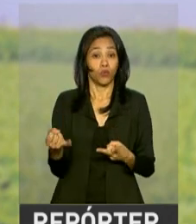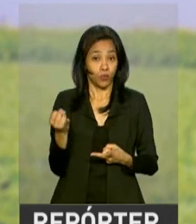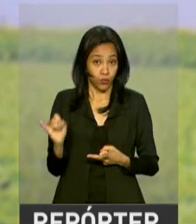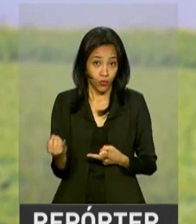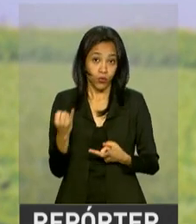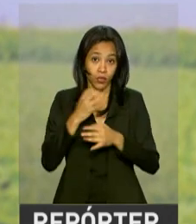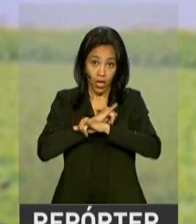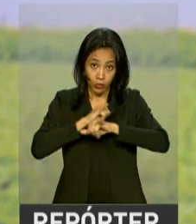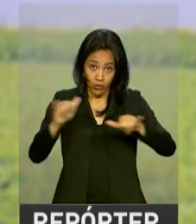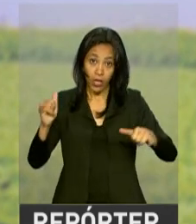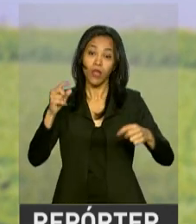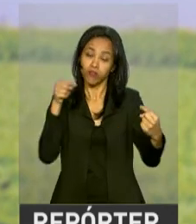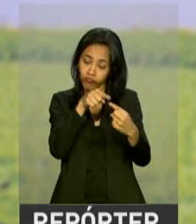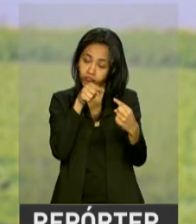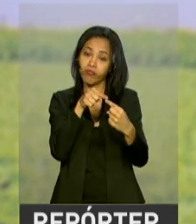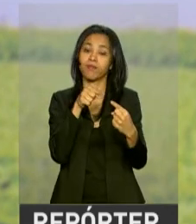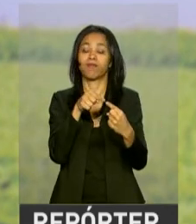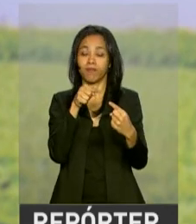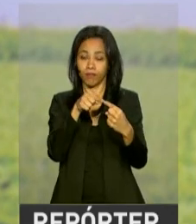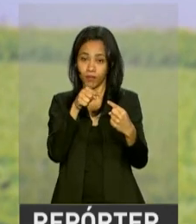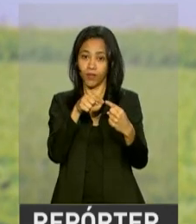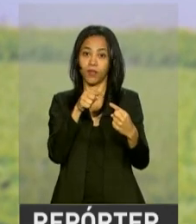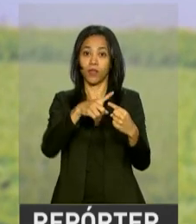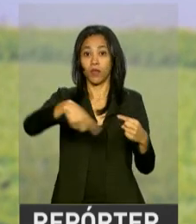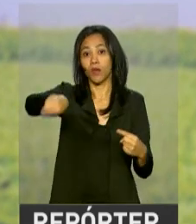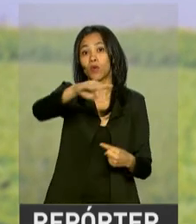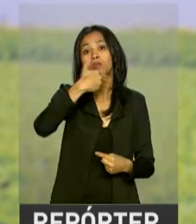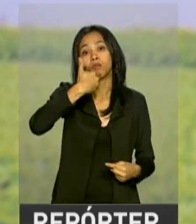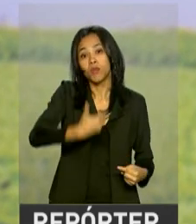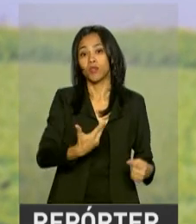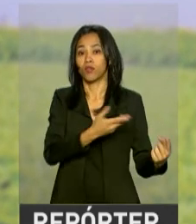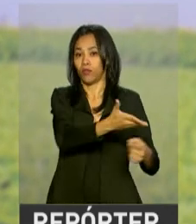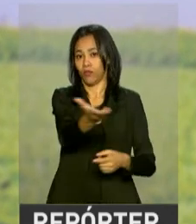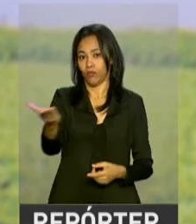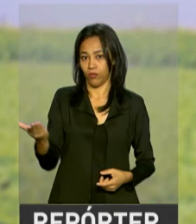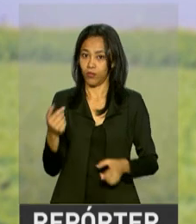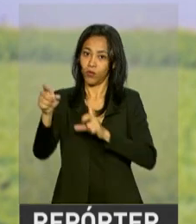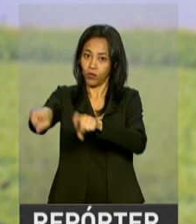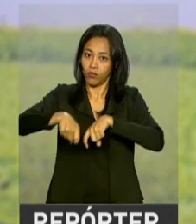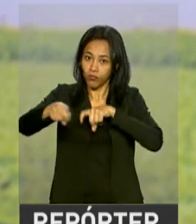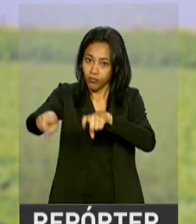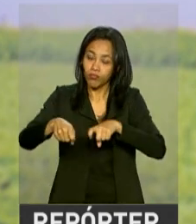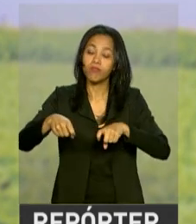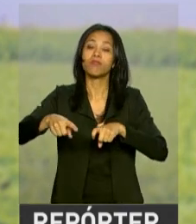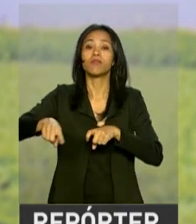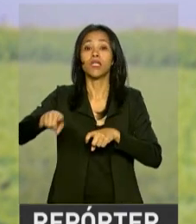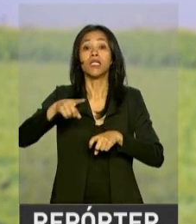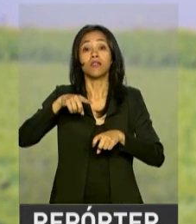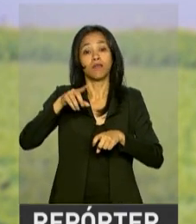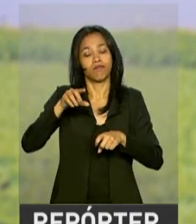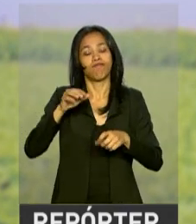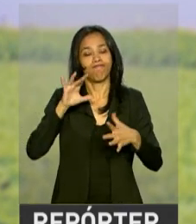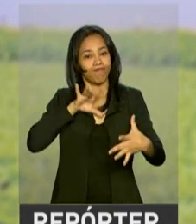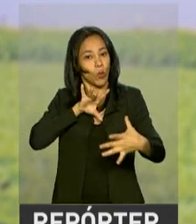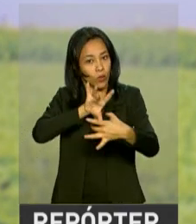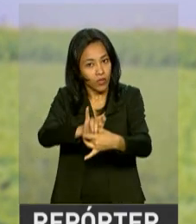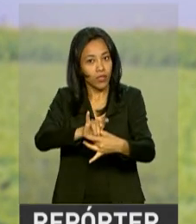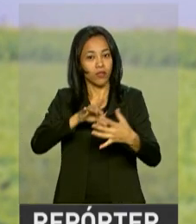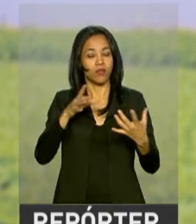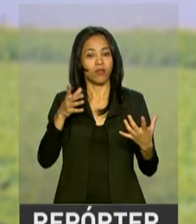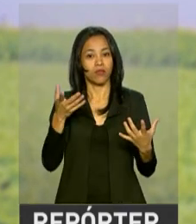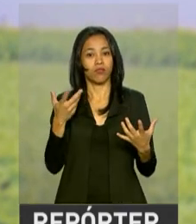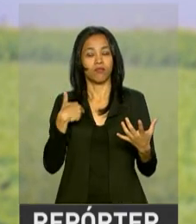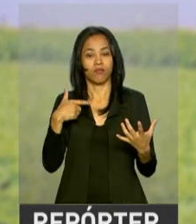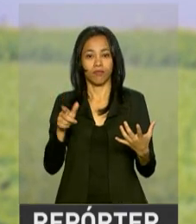coerentes com os nossos pleitos levando se em conta as novas circunstâncias e os senado que